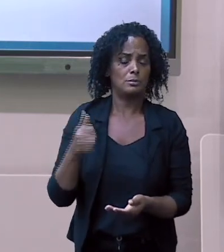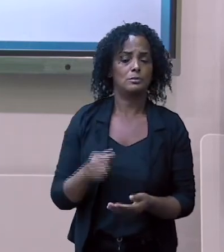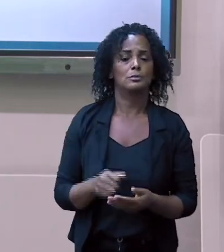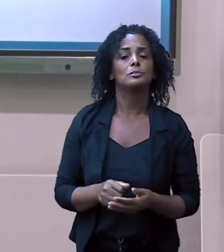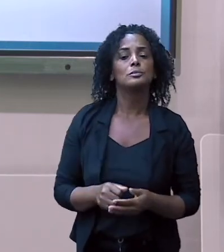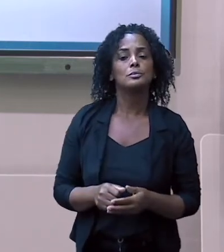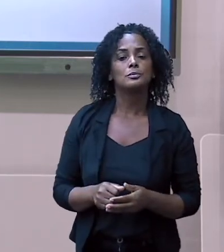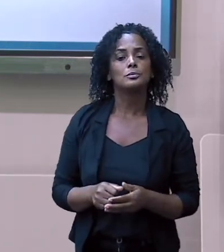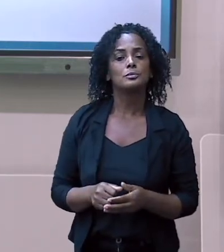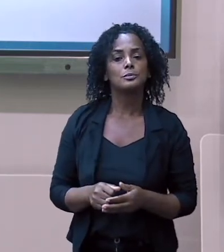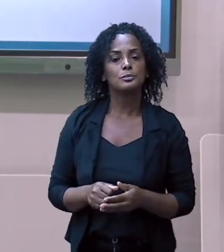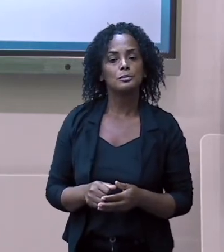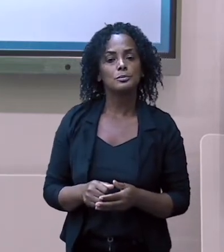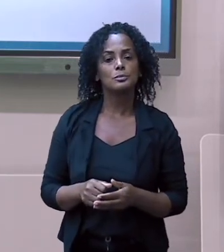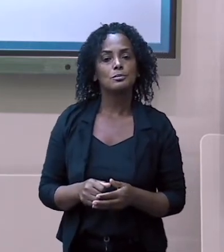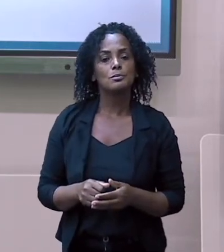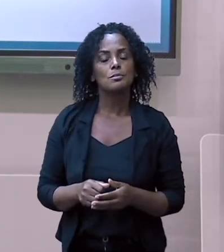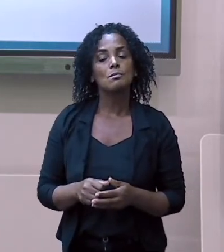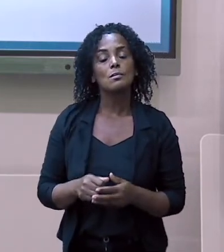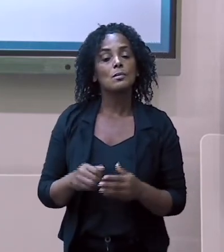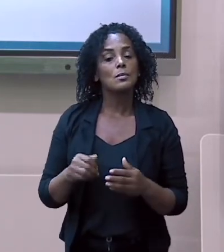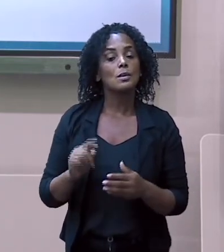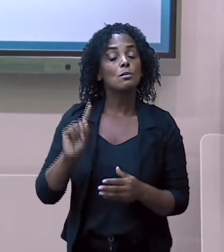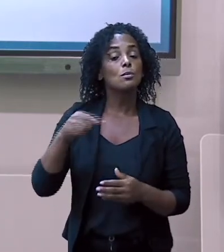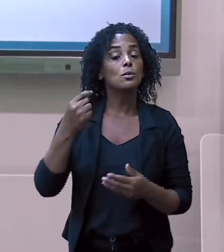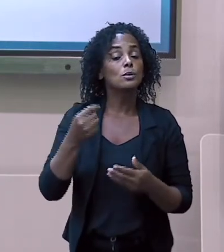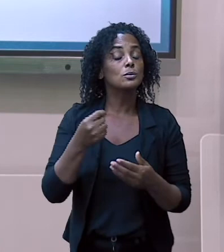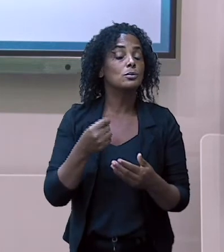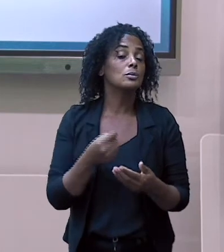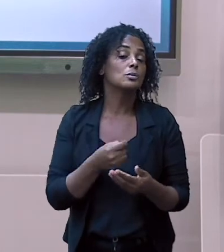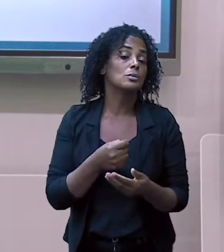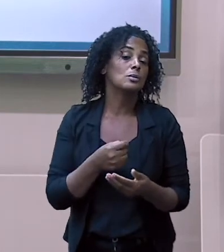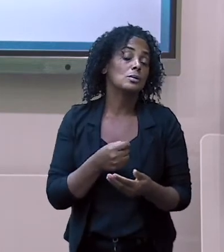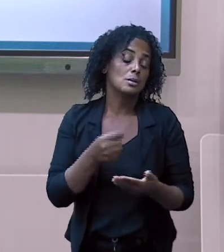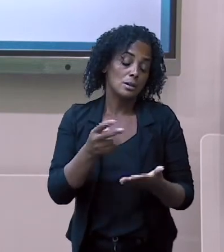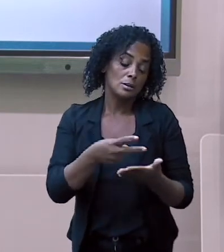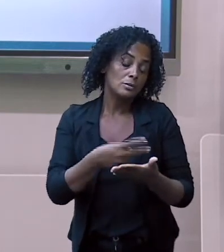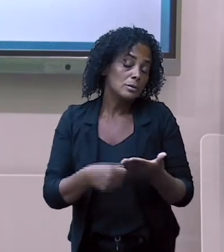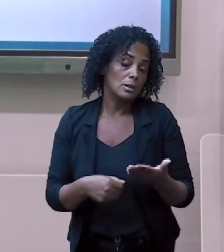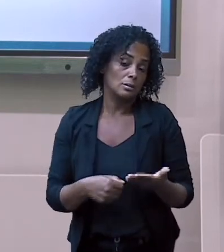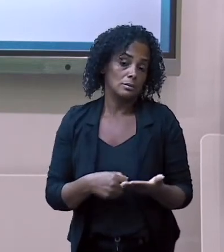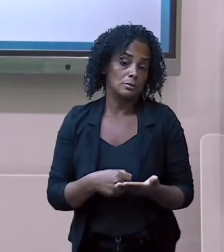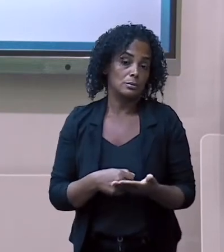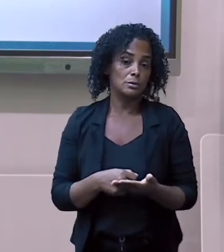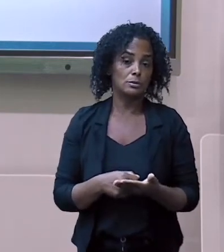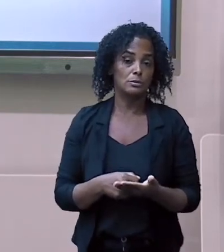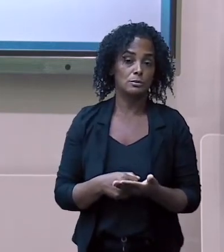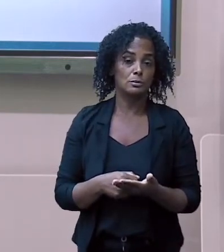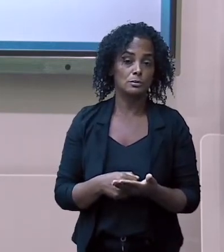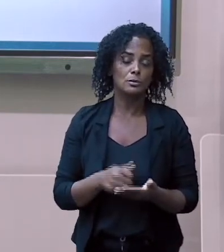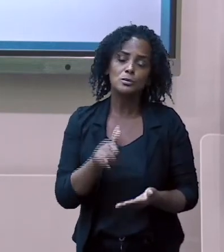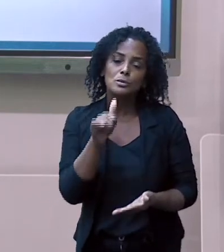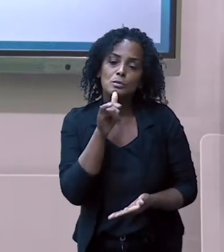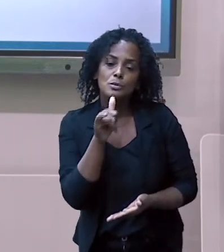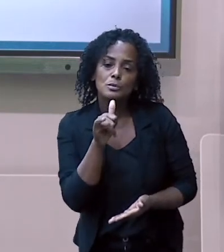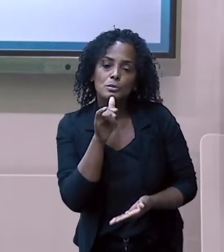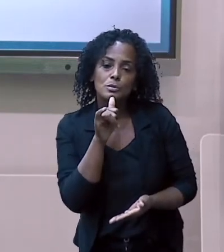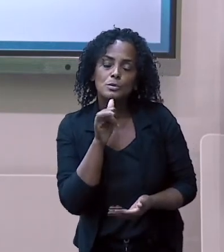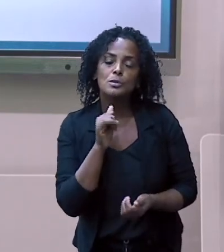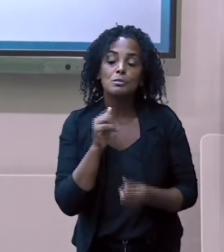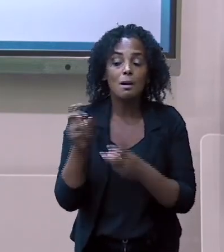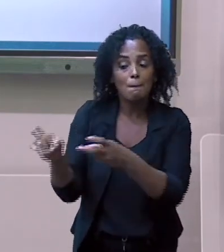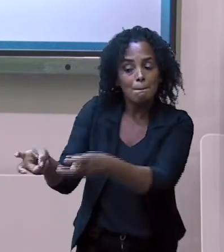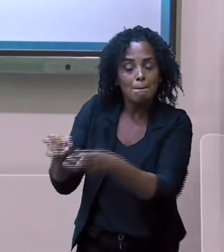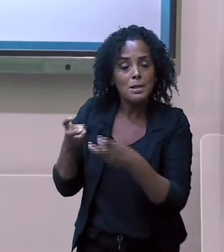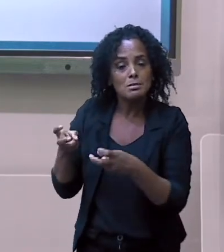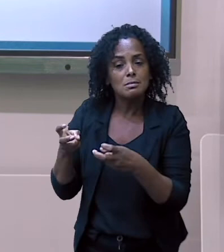momento. Agora, vamos fazer um outro tipo de expressão numérica, onde que eu vou analisar e a gente vai